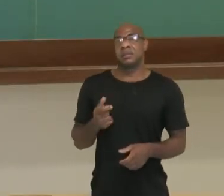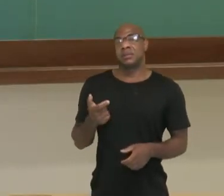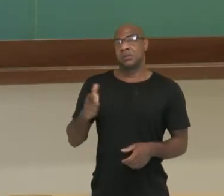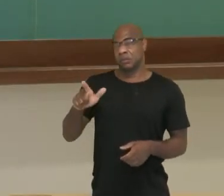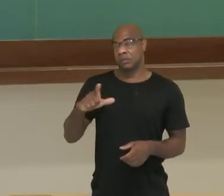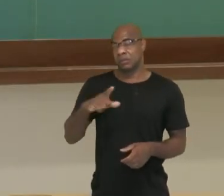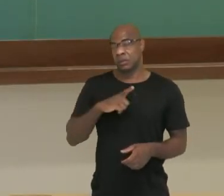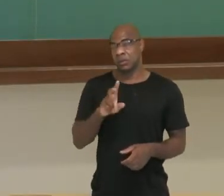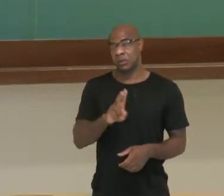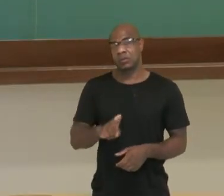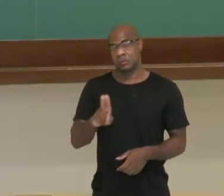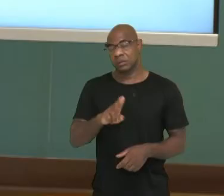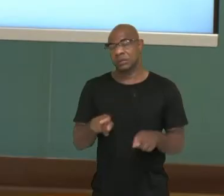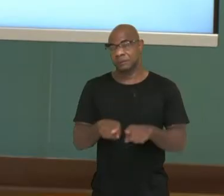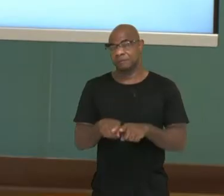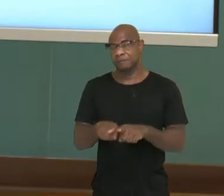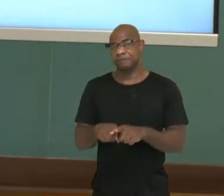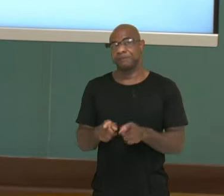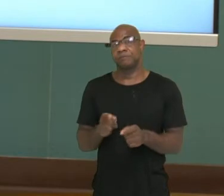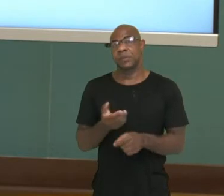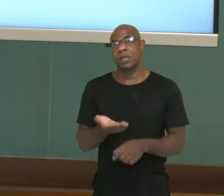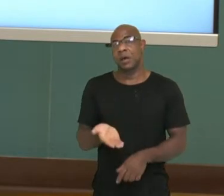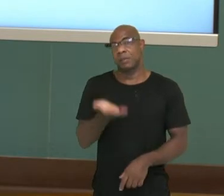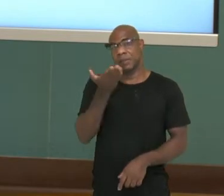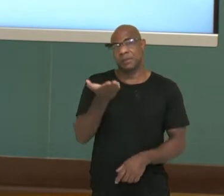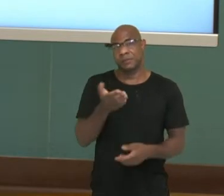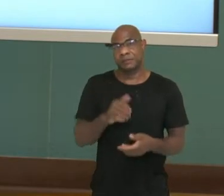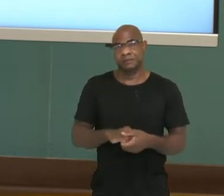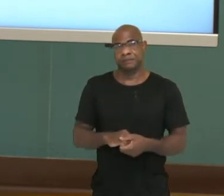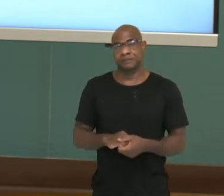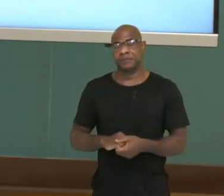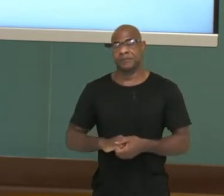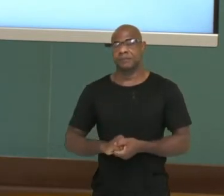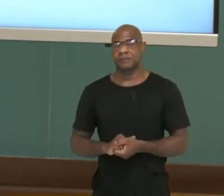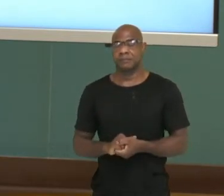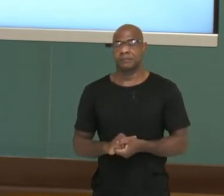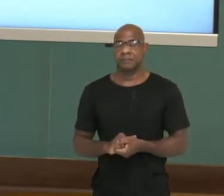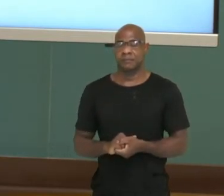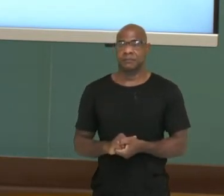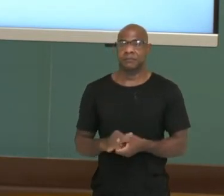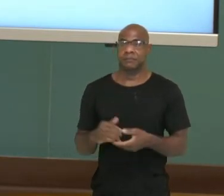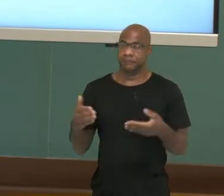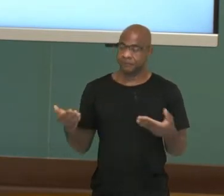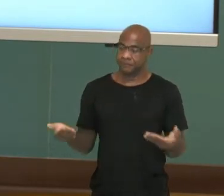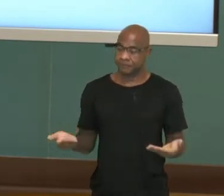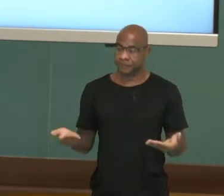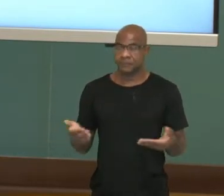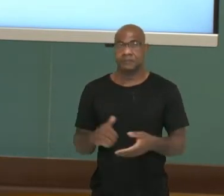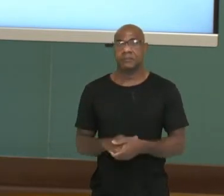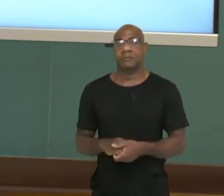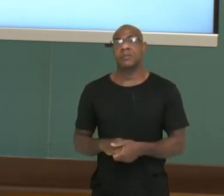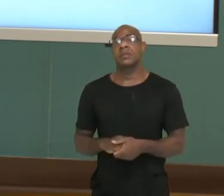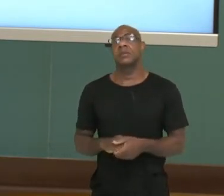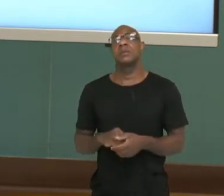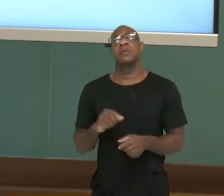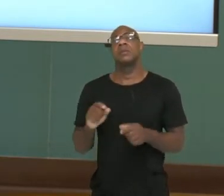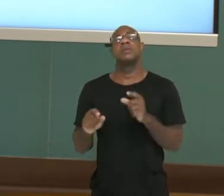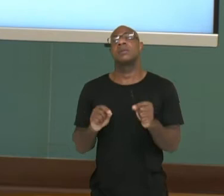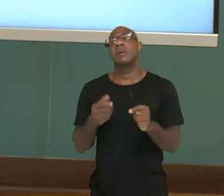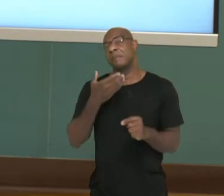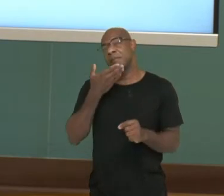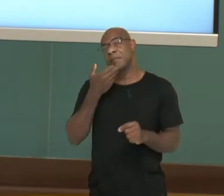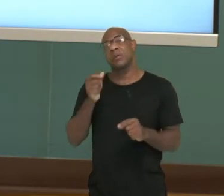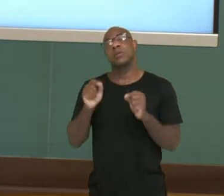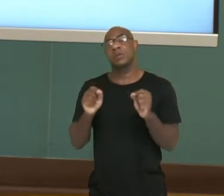corrente vezes tensão. Então, ou aumento a corrente ou aumento a tensão, tá? Vantagem de aumentar a